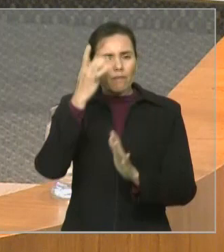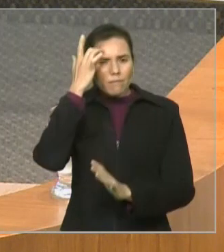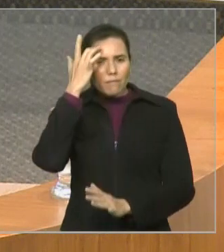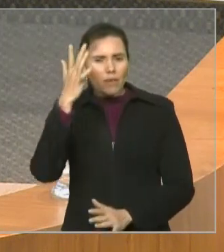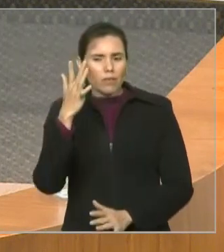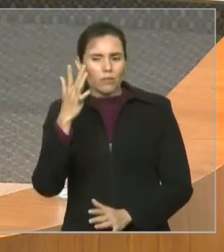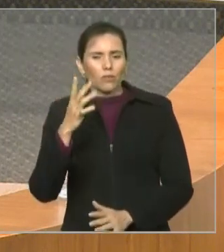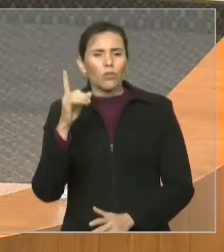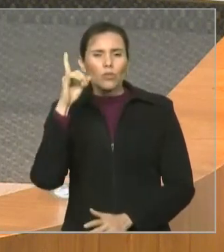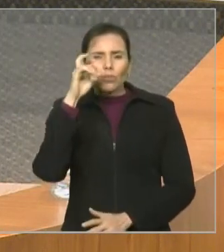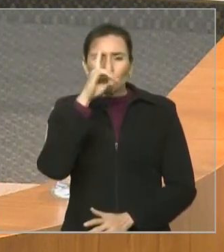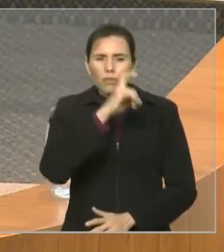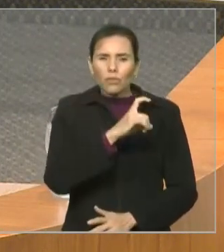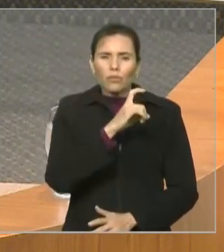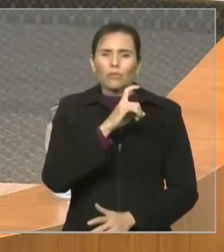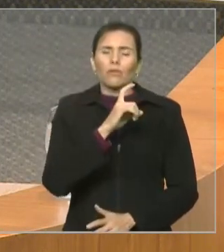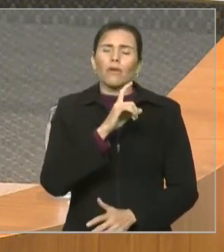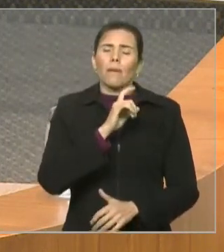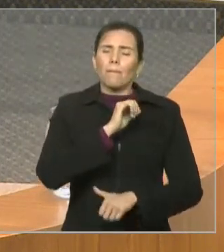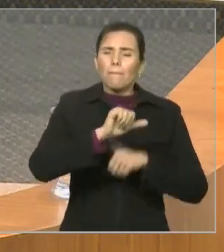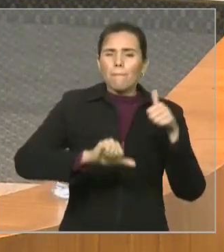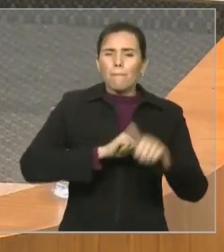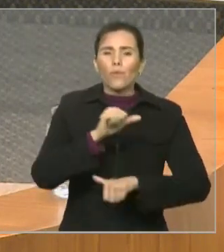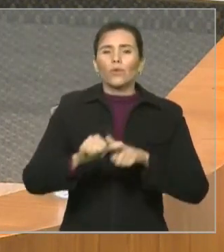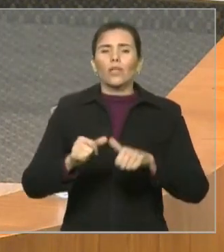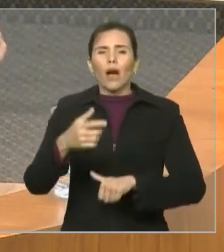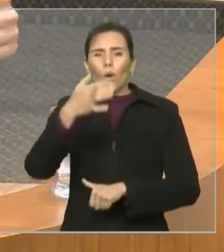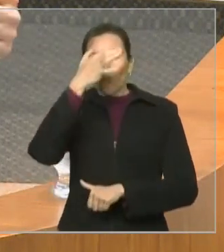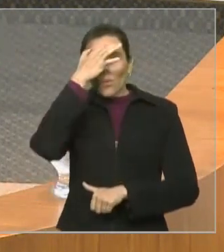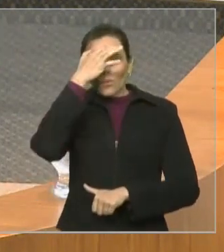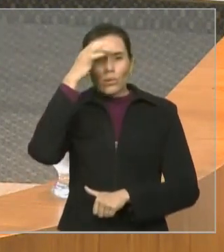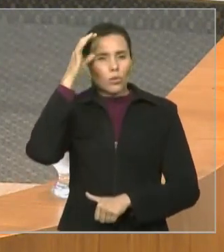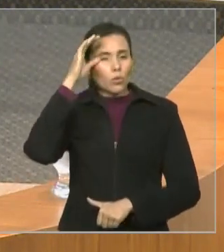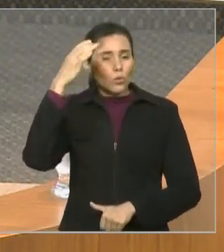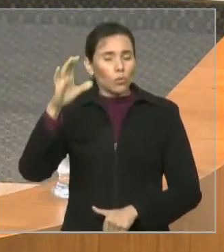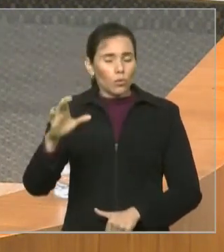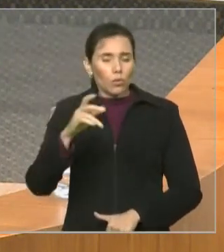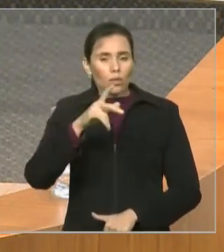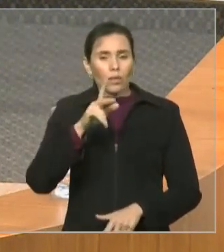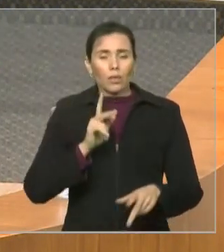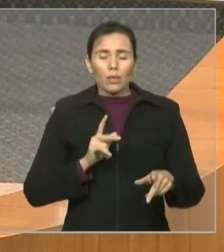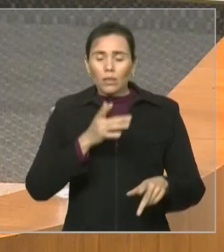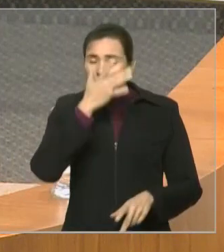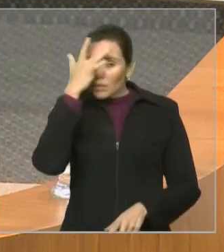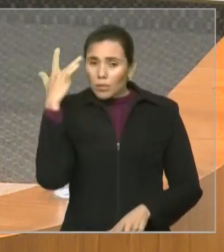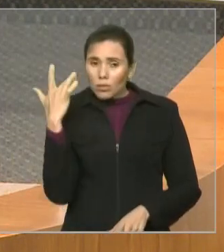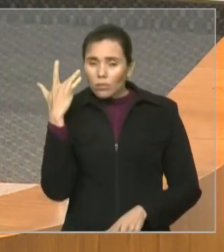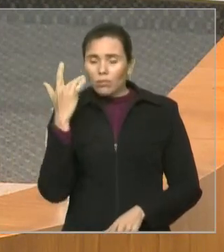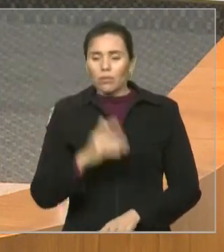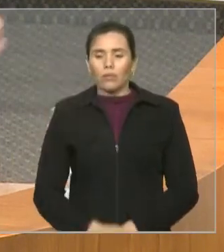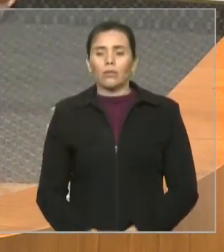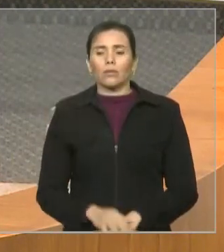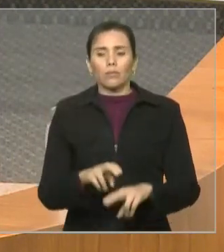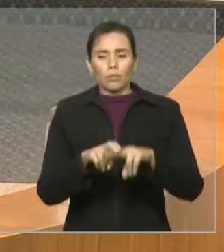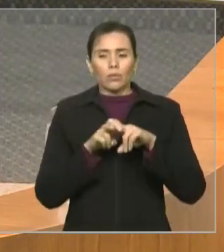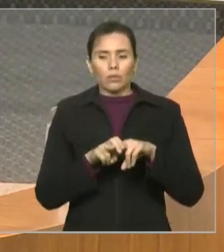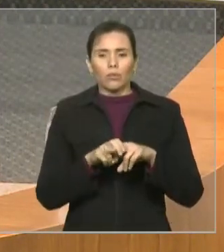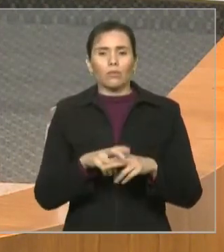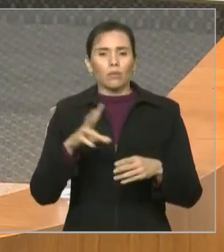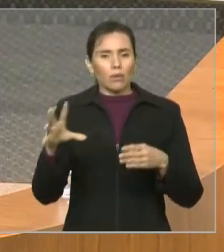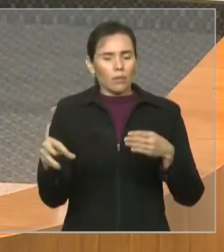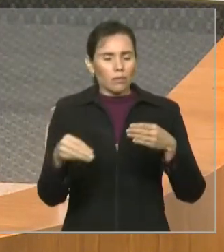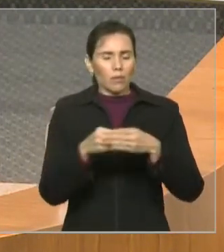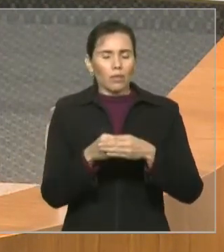é transformar a cultura das pessoas. E essa legislação, fruto de contribuição de vários deputados, inclusive de uma emenda